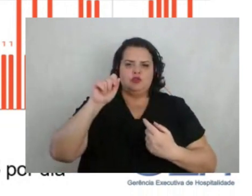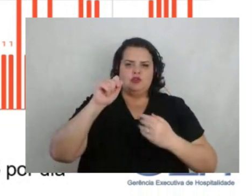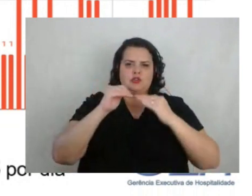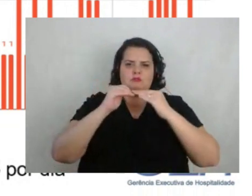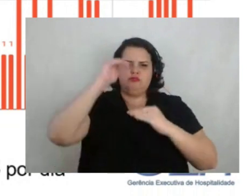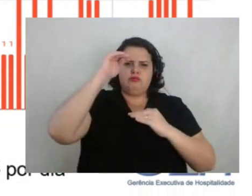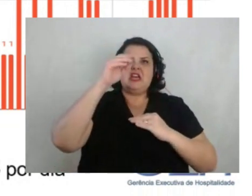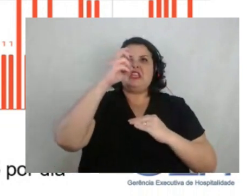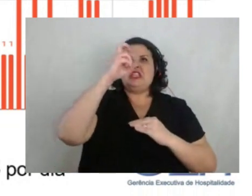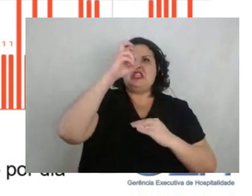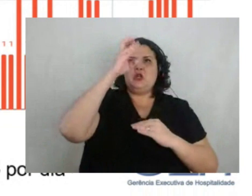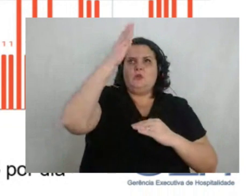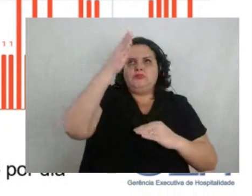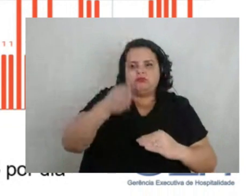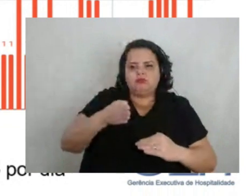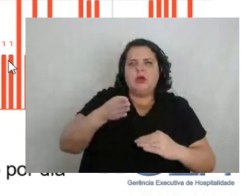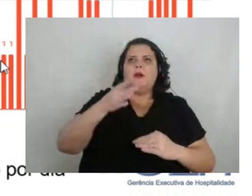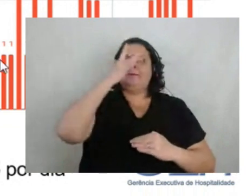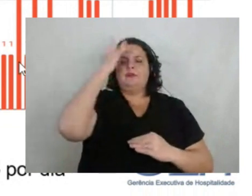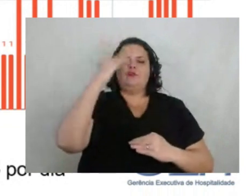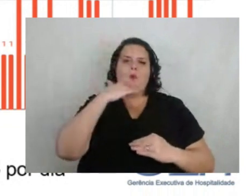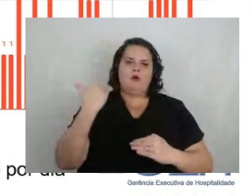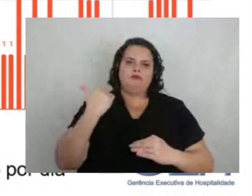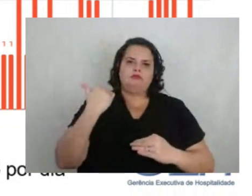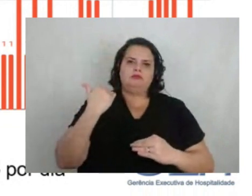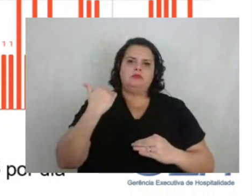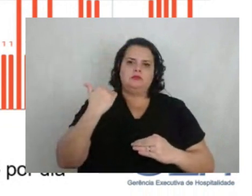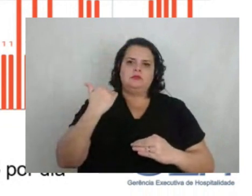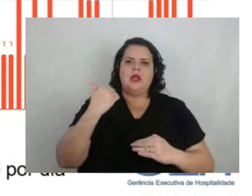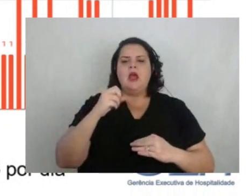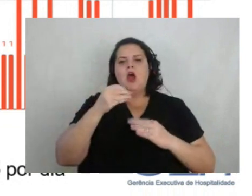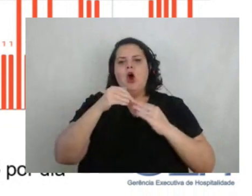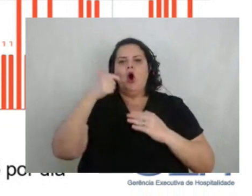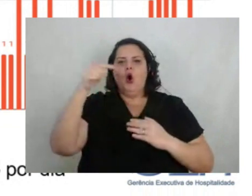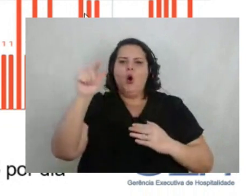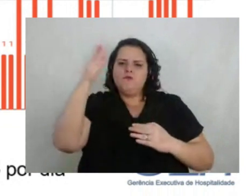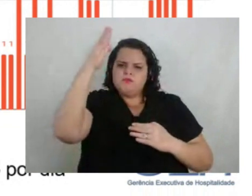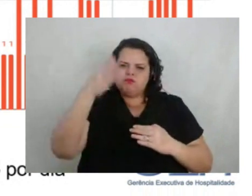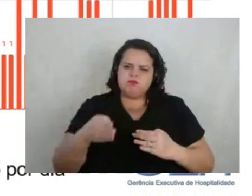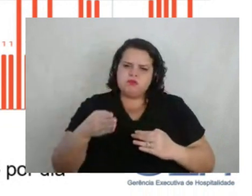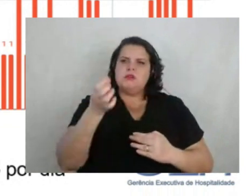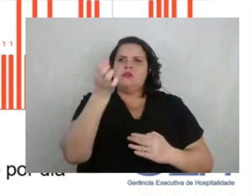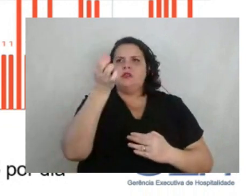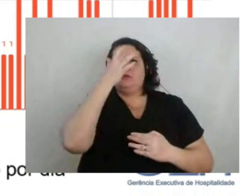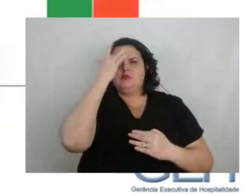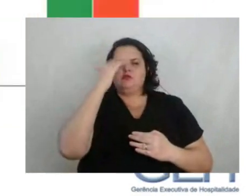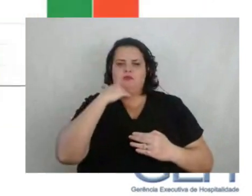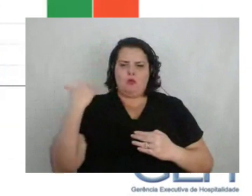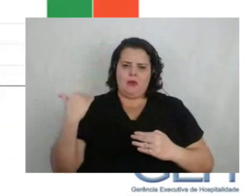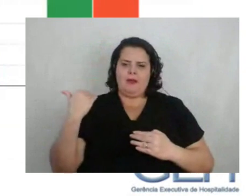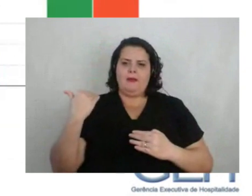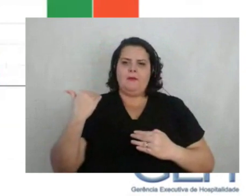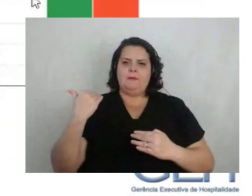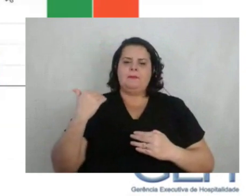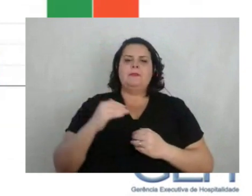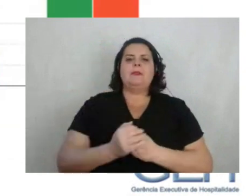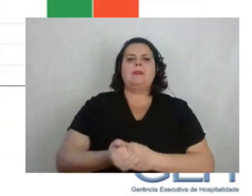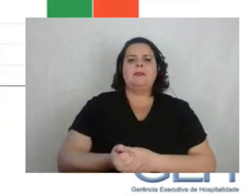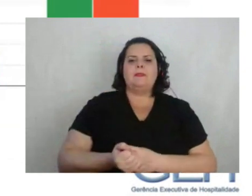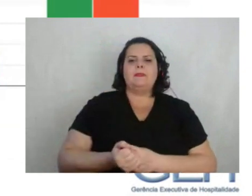por dia, e a maioria, felizmente, foram baixos. Aqui, óbitos somente